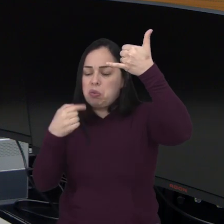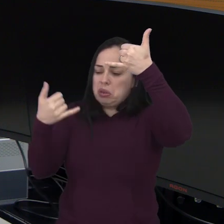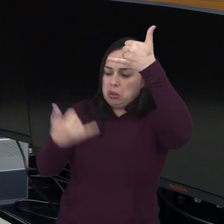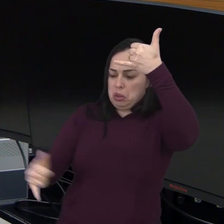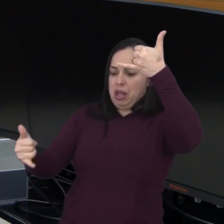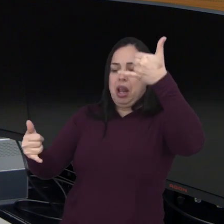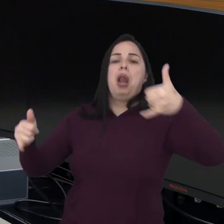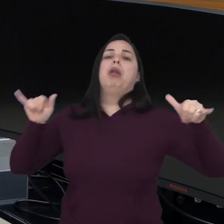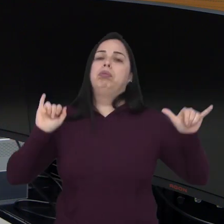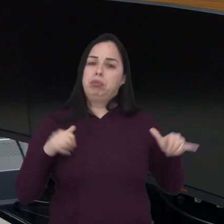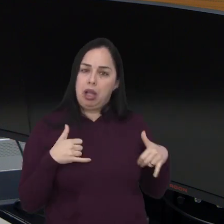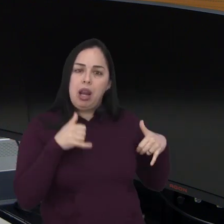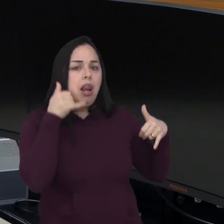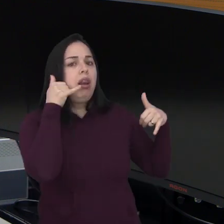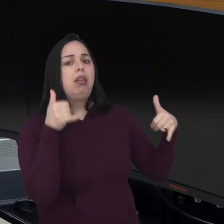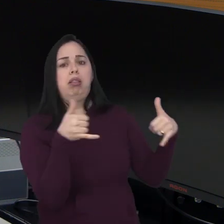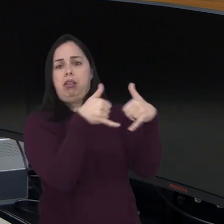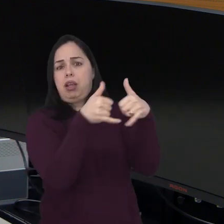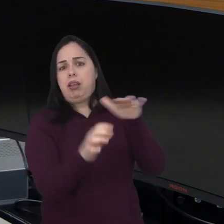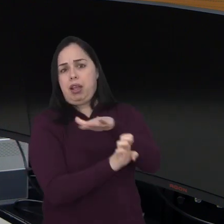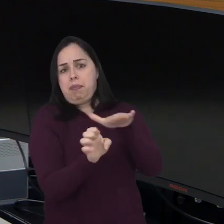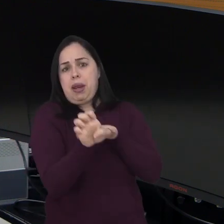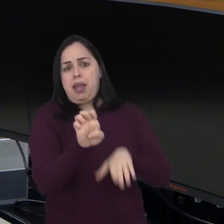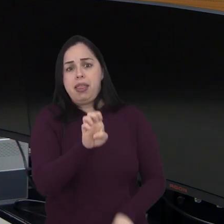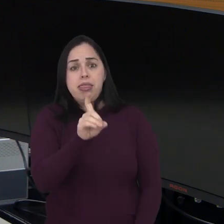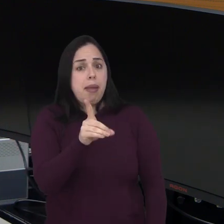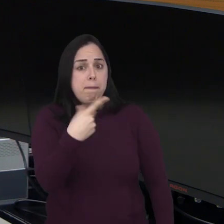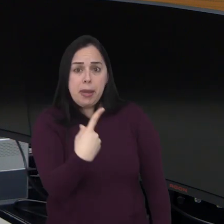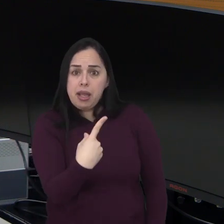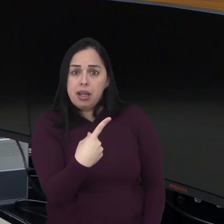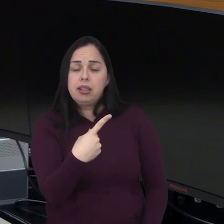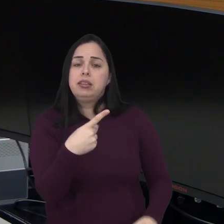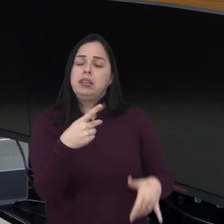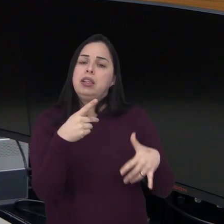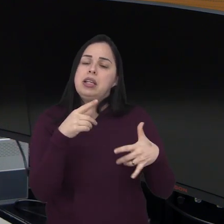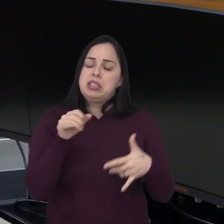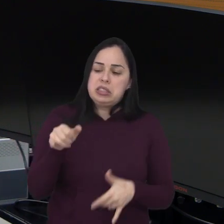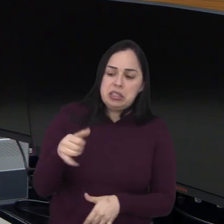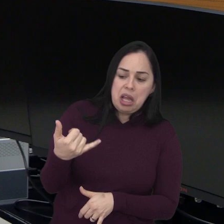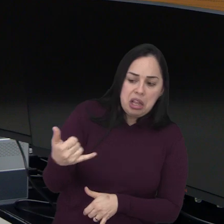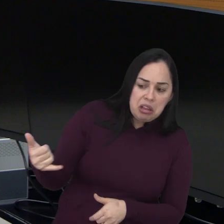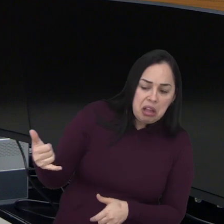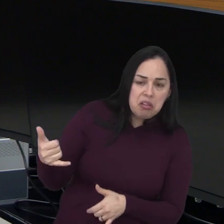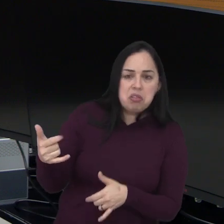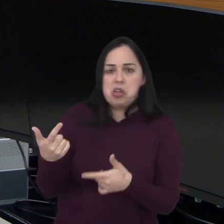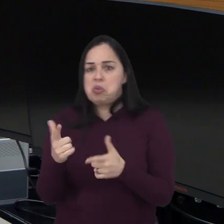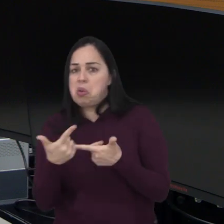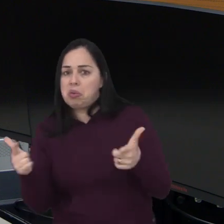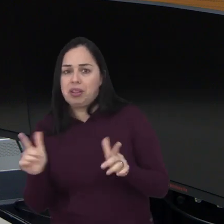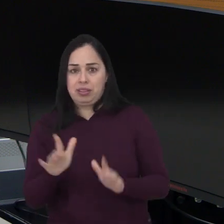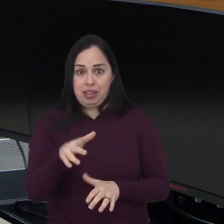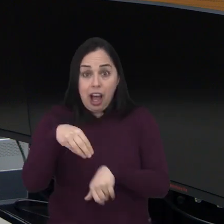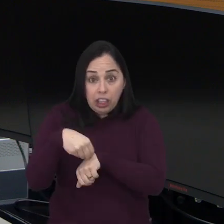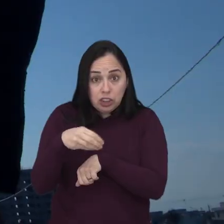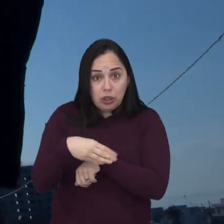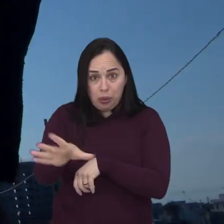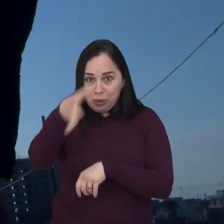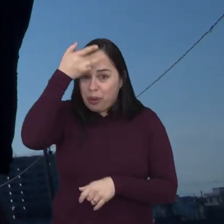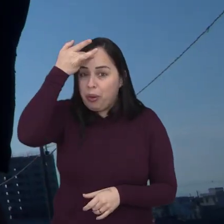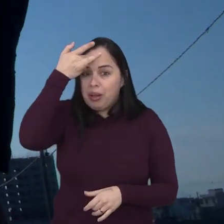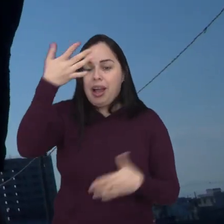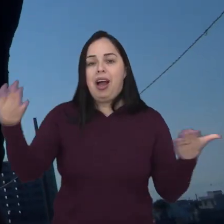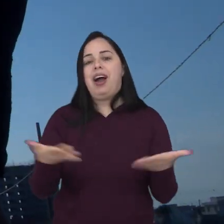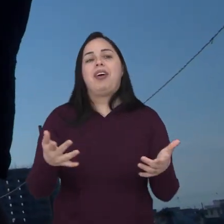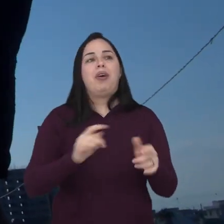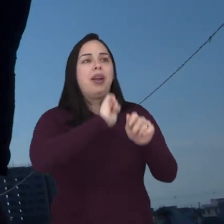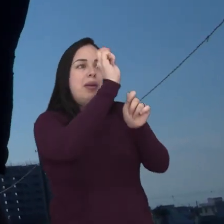cabo partido em razão dessa brincadeira, acionar a EDP para que a gente tome as providências, mesmo que tenha dúvida se esse cabo é de energia ou não.